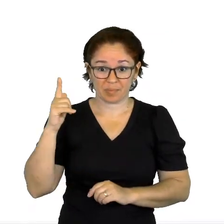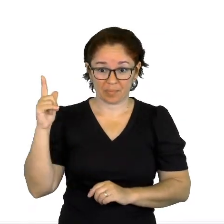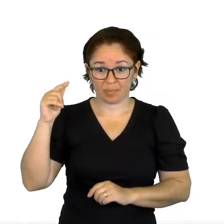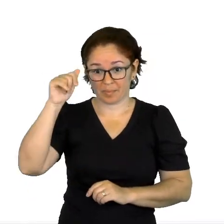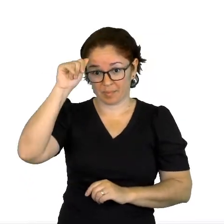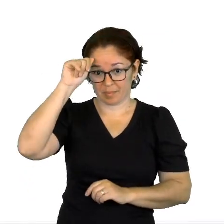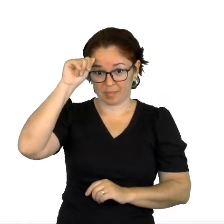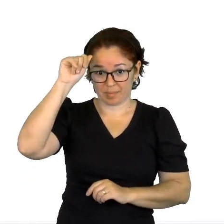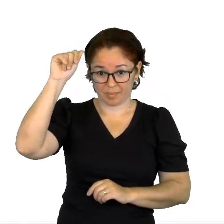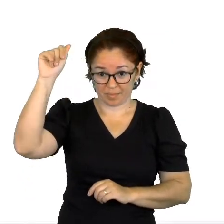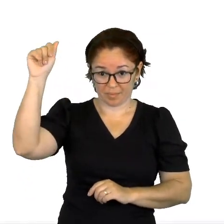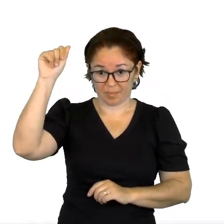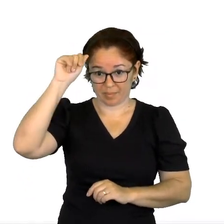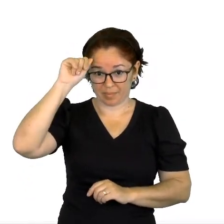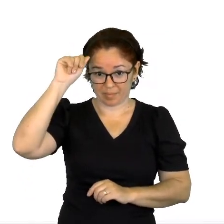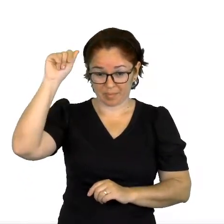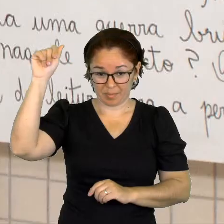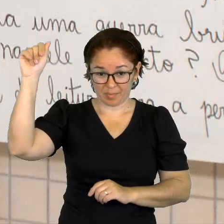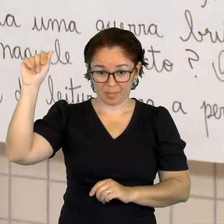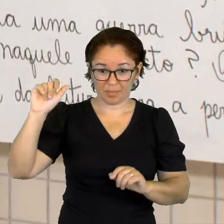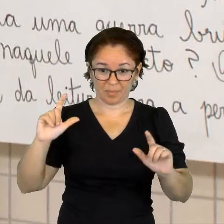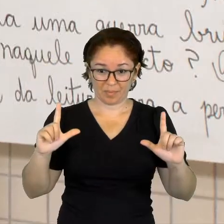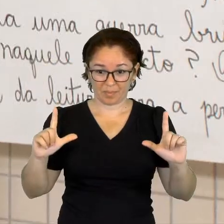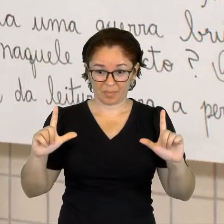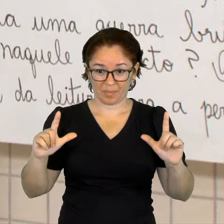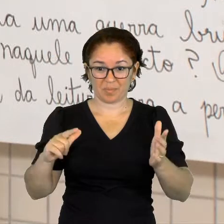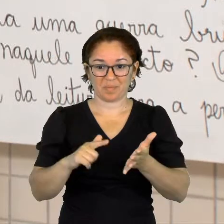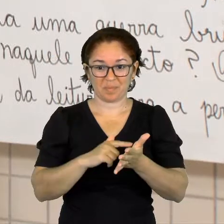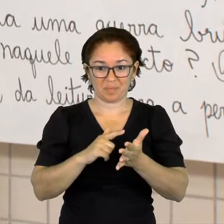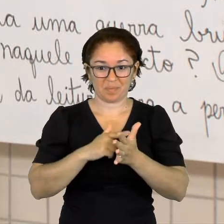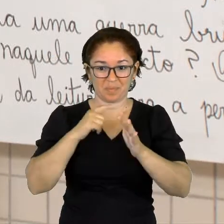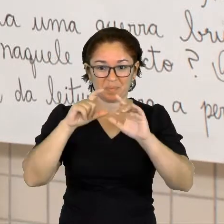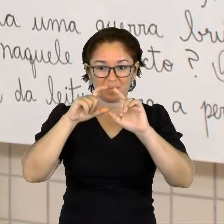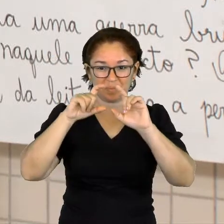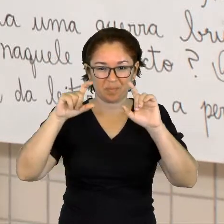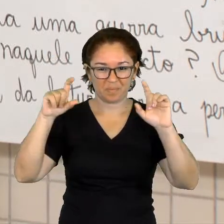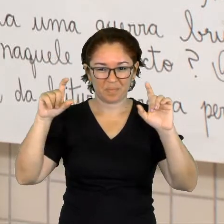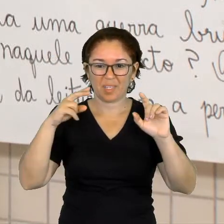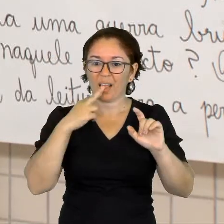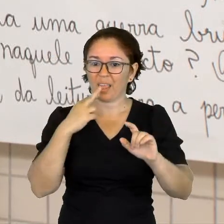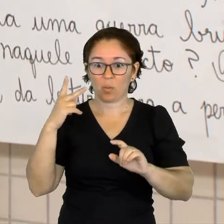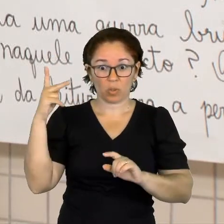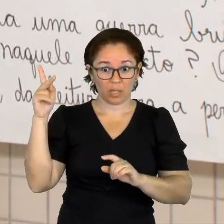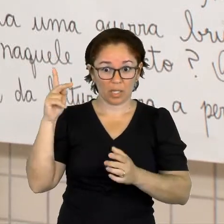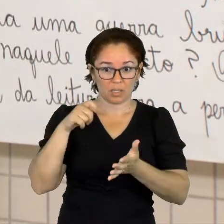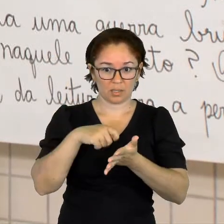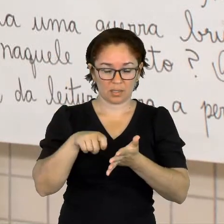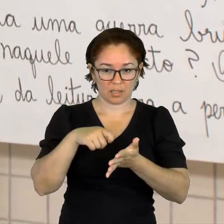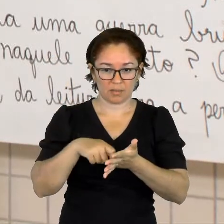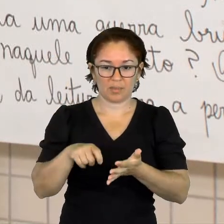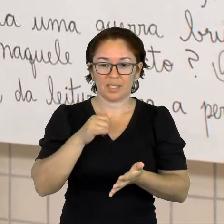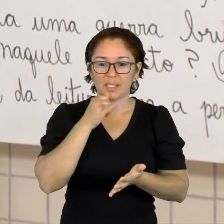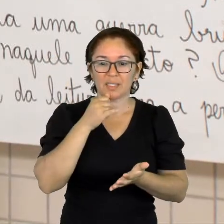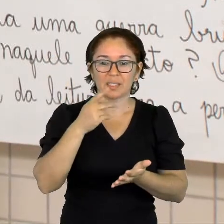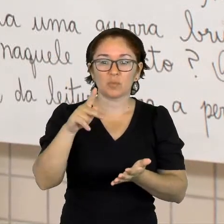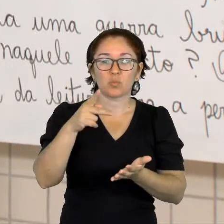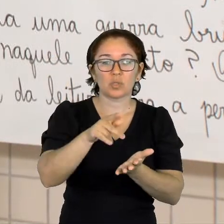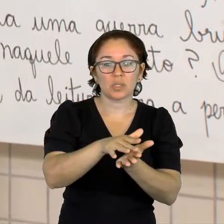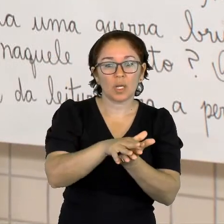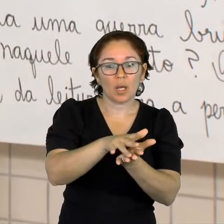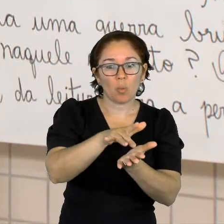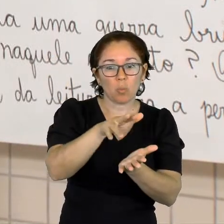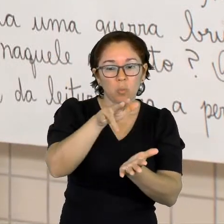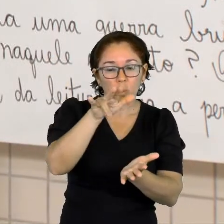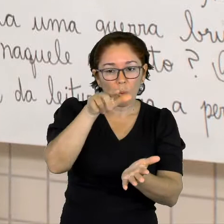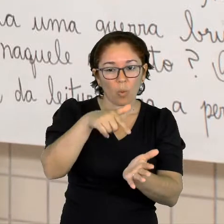Ladrona de Livros, no original, mesmo. E lá no bloco de estudo de vocês, tem uma proposta para vocês